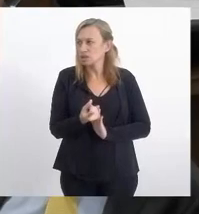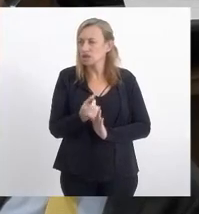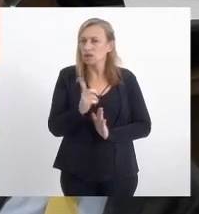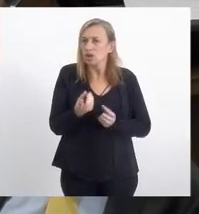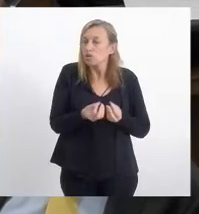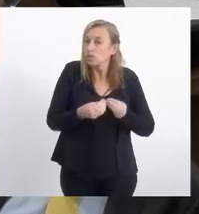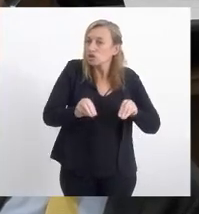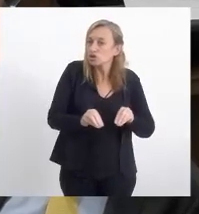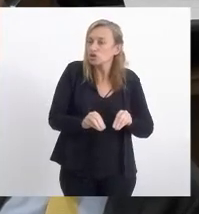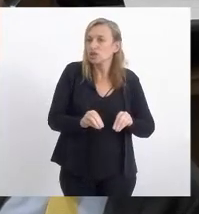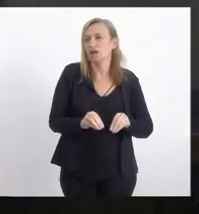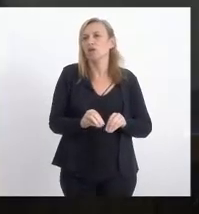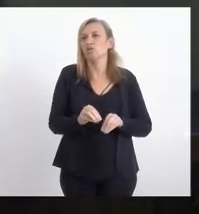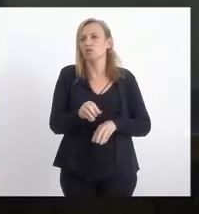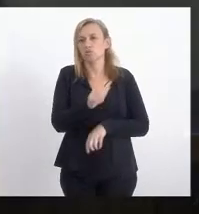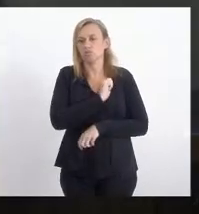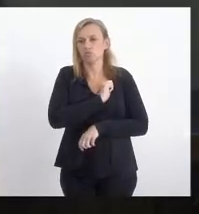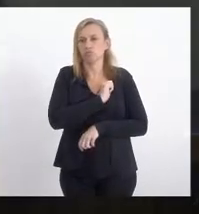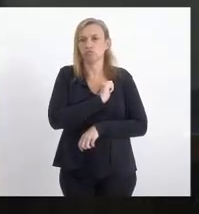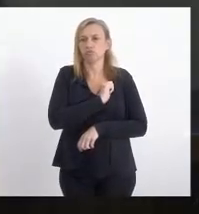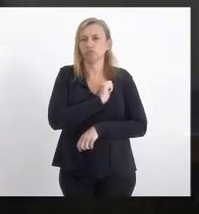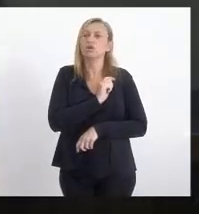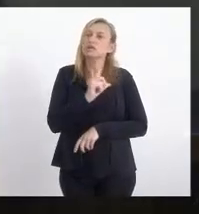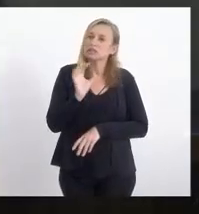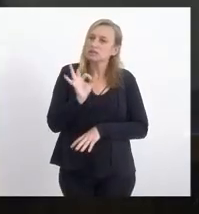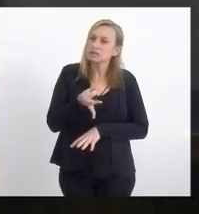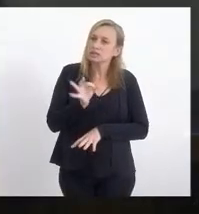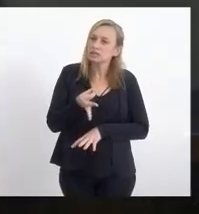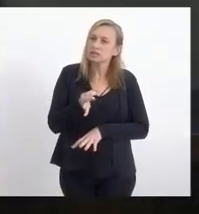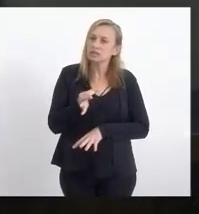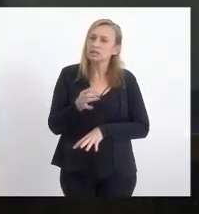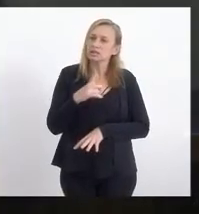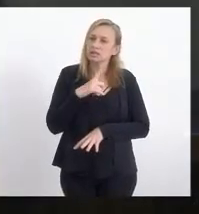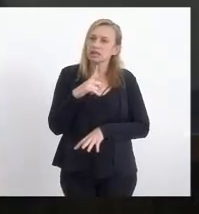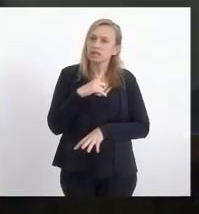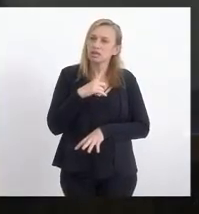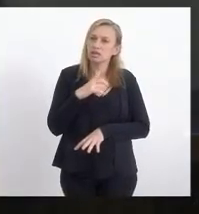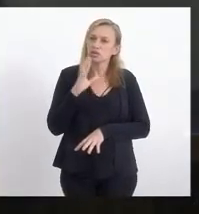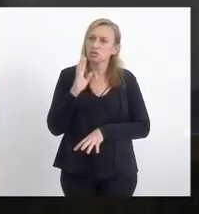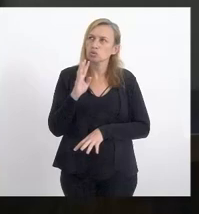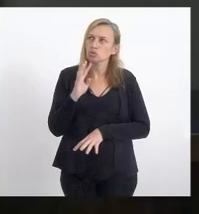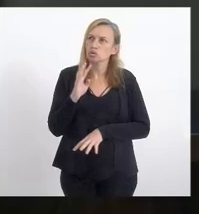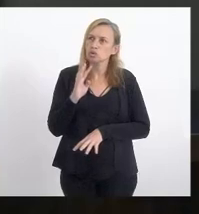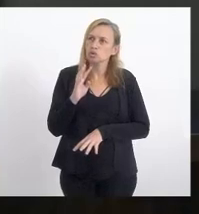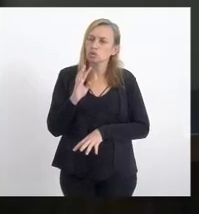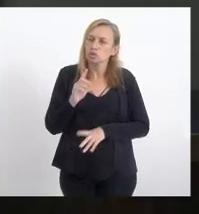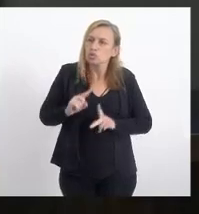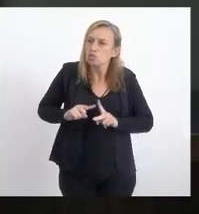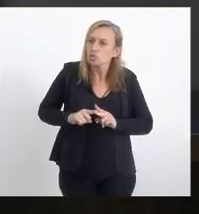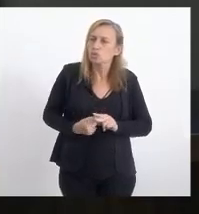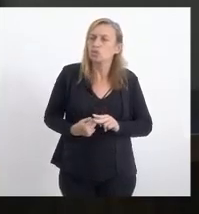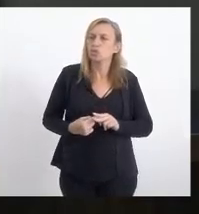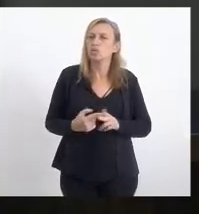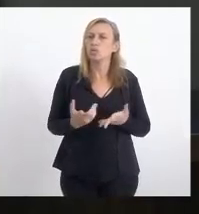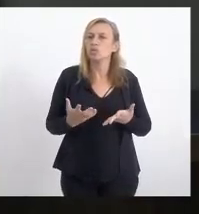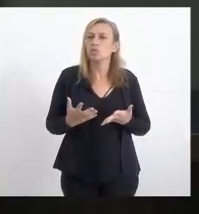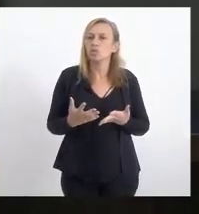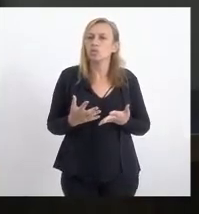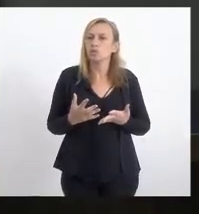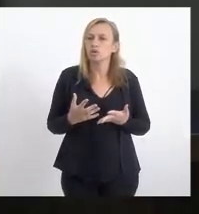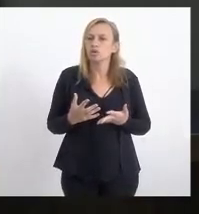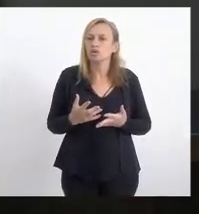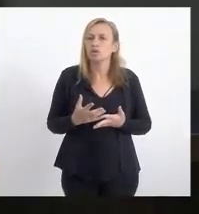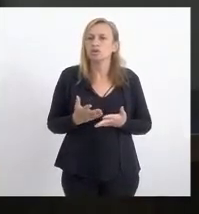modo a não ferir amos o regime e garantir a tão sonhada equiparação a tão sonhada